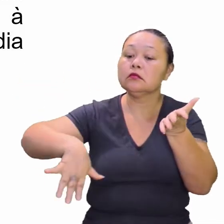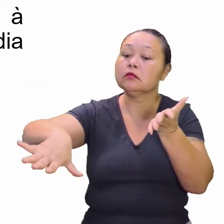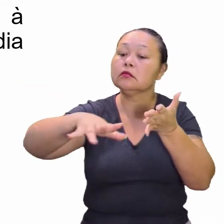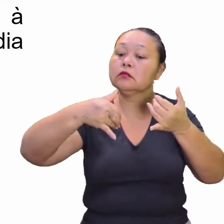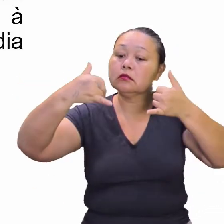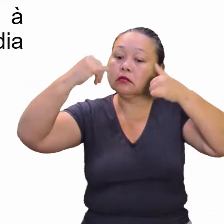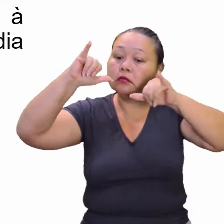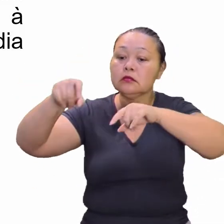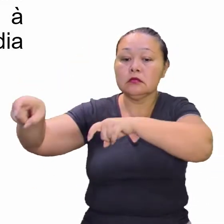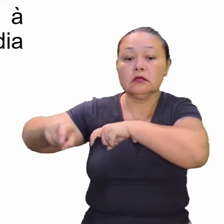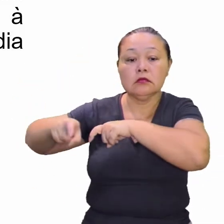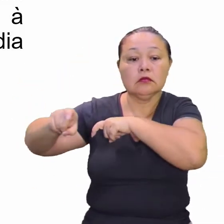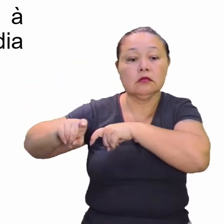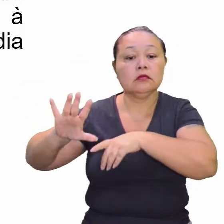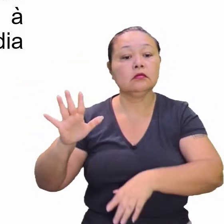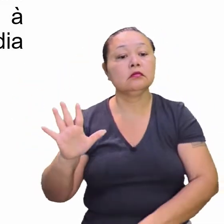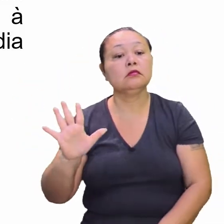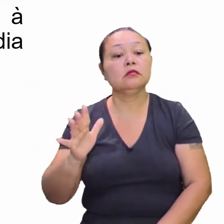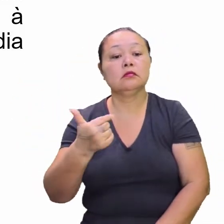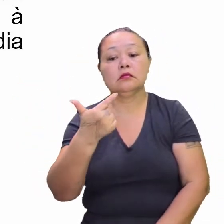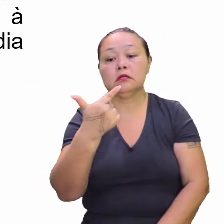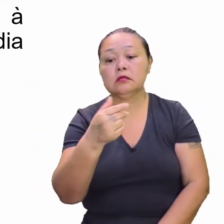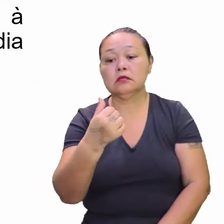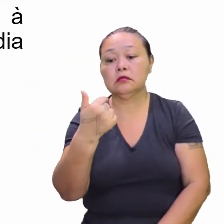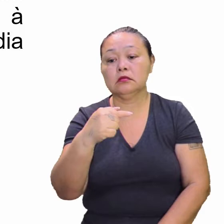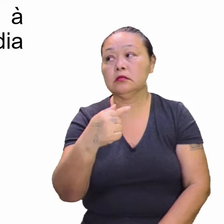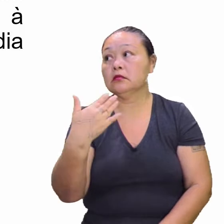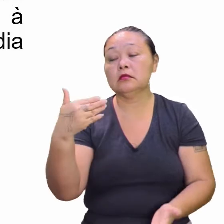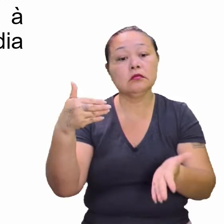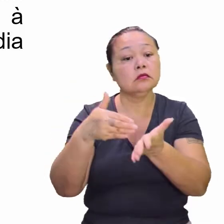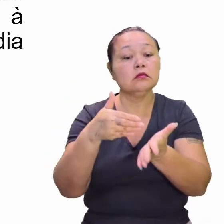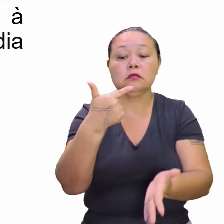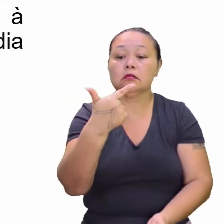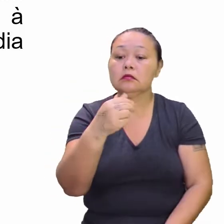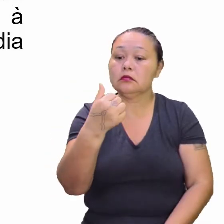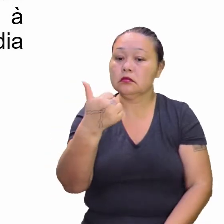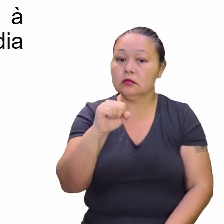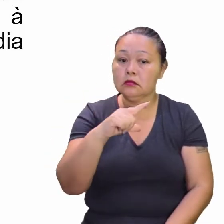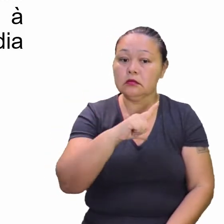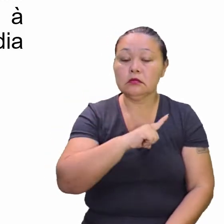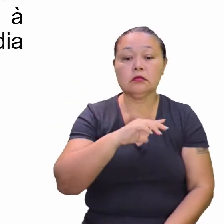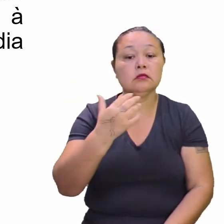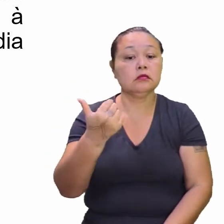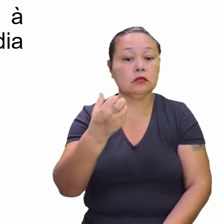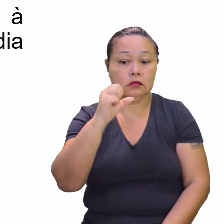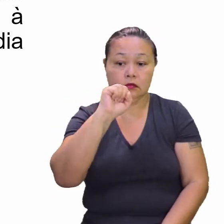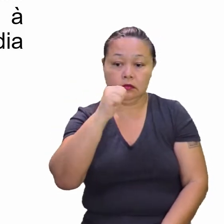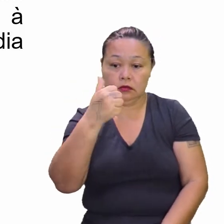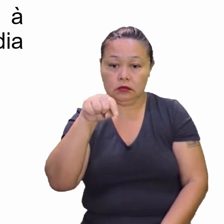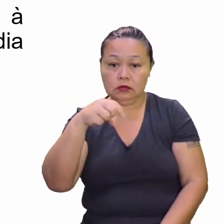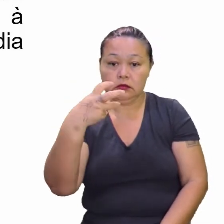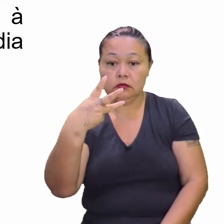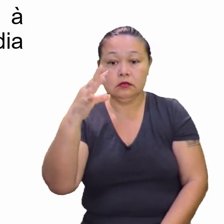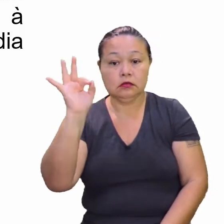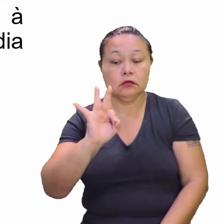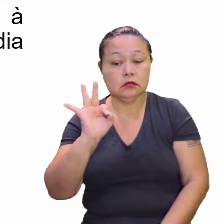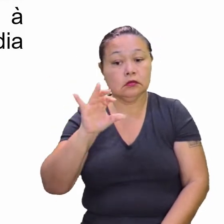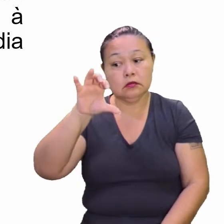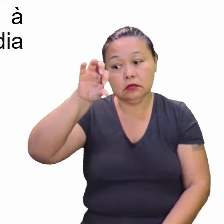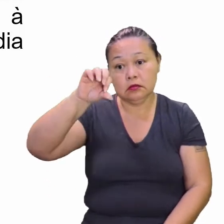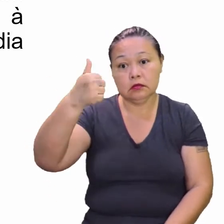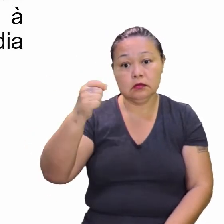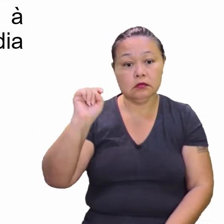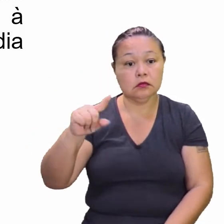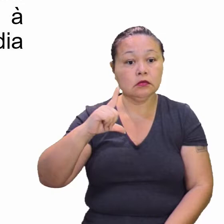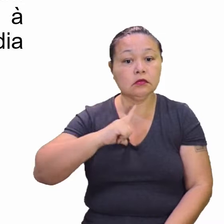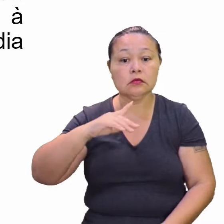agropecuário 2017-2018. Em Rondônia, 81% dos 91 mil